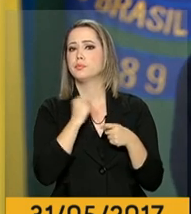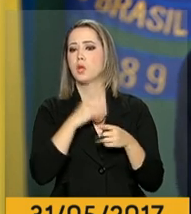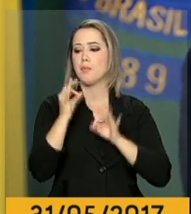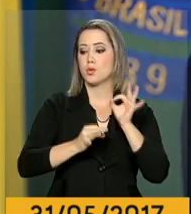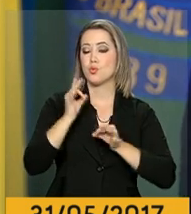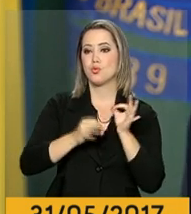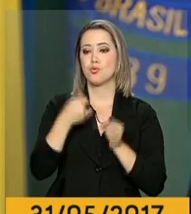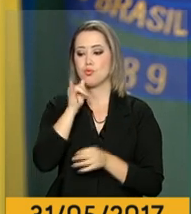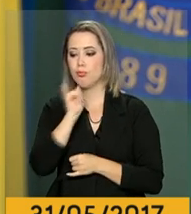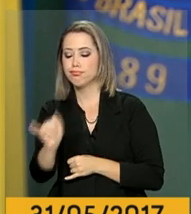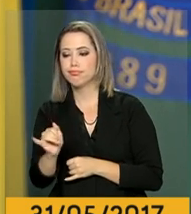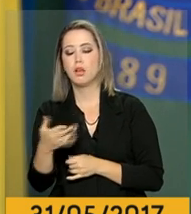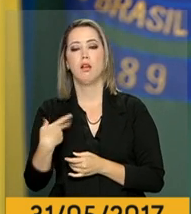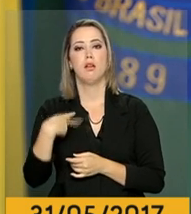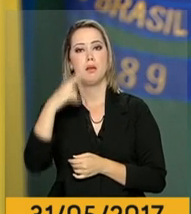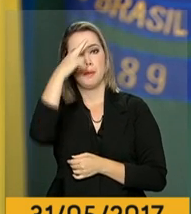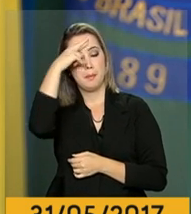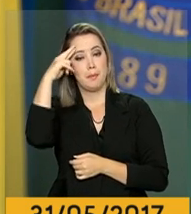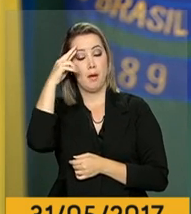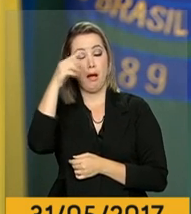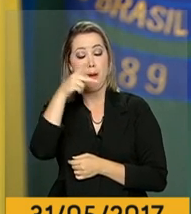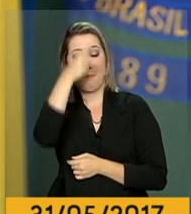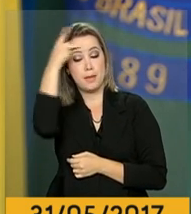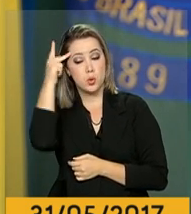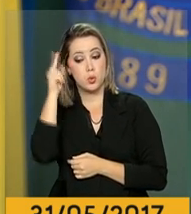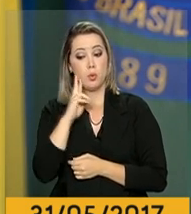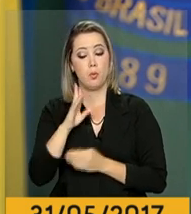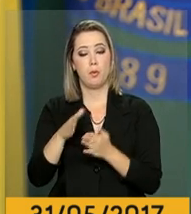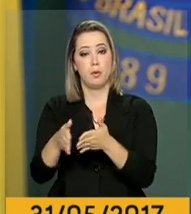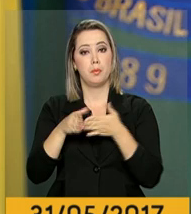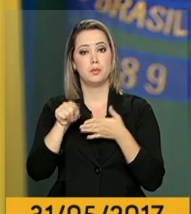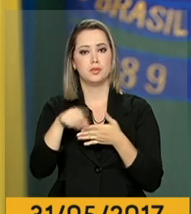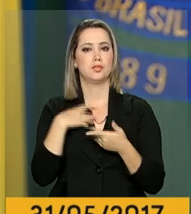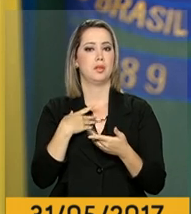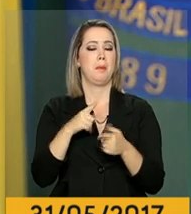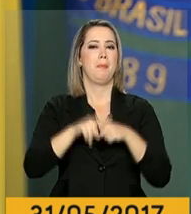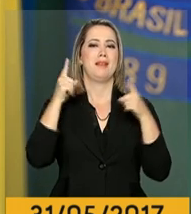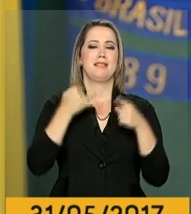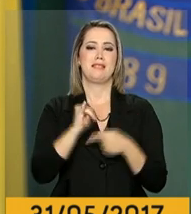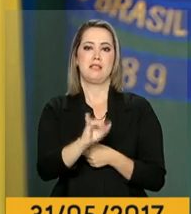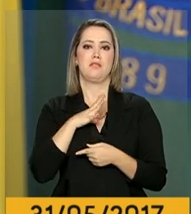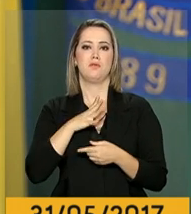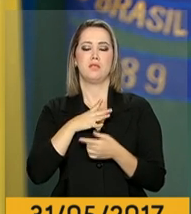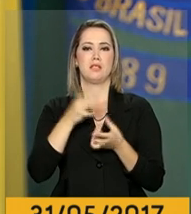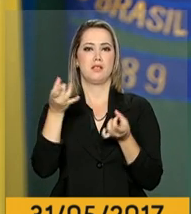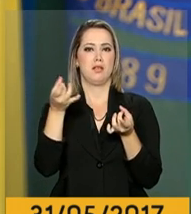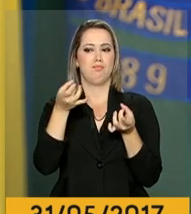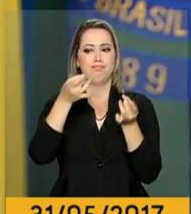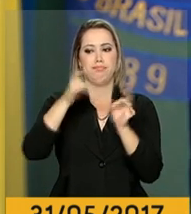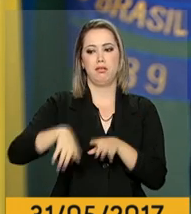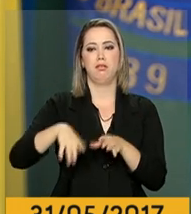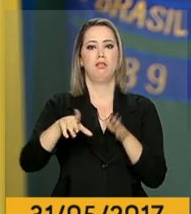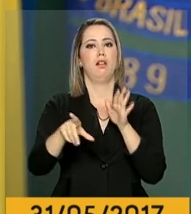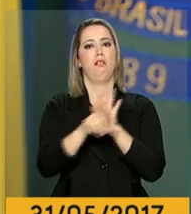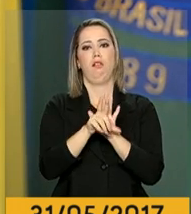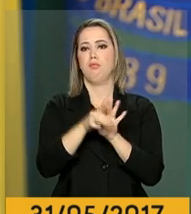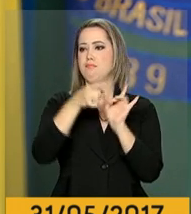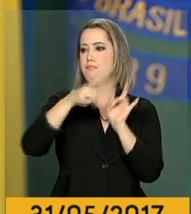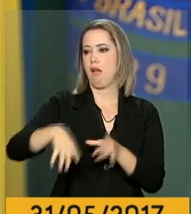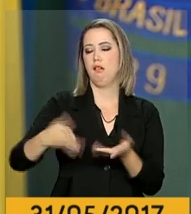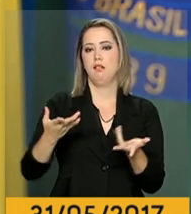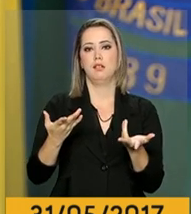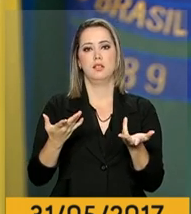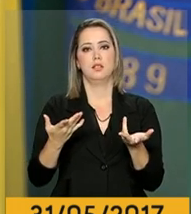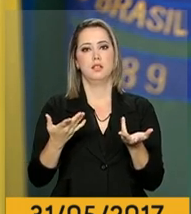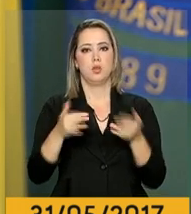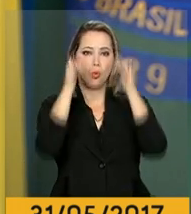da existência do direito é esta. Então, quando você descumpre o direito, quando você desborda dos limites da lei, aliás,